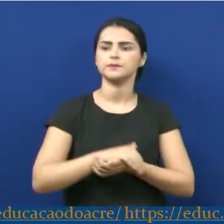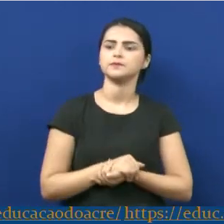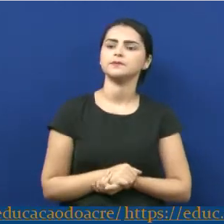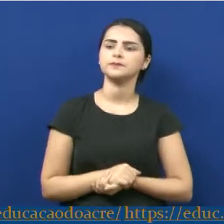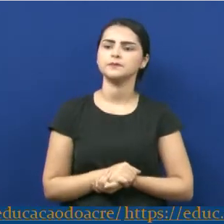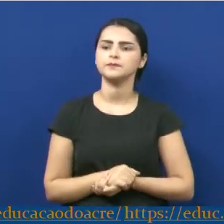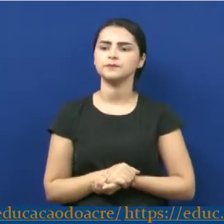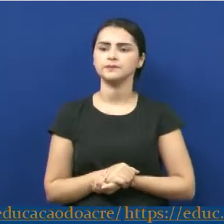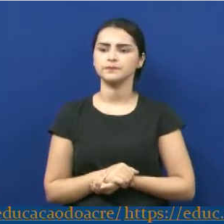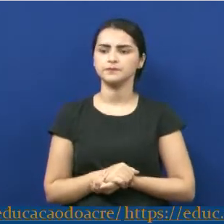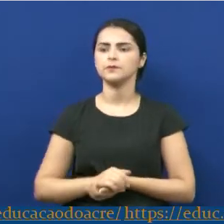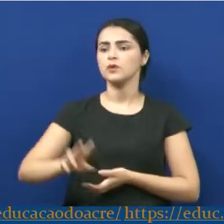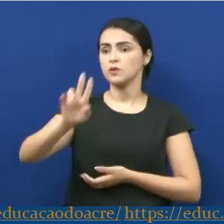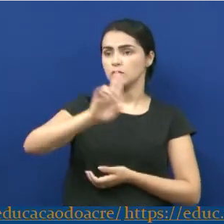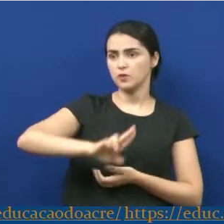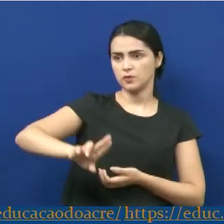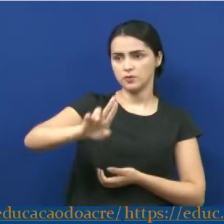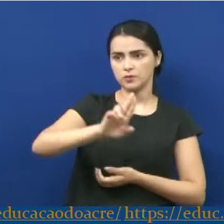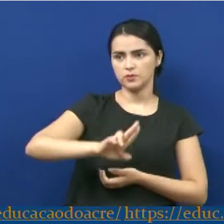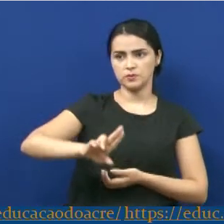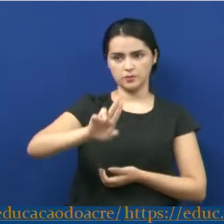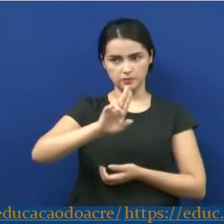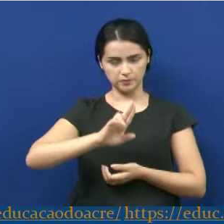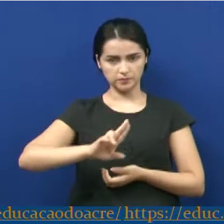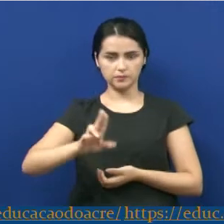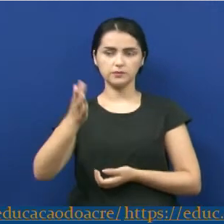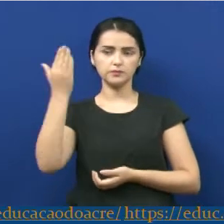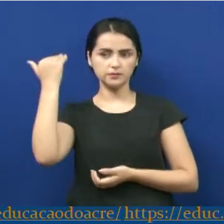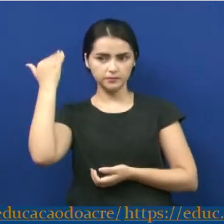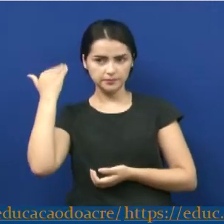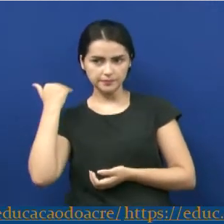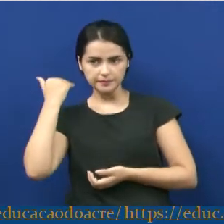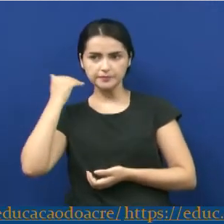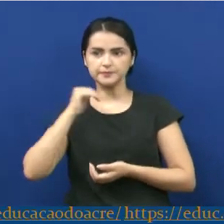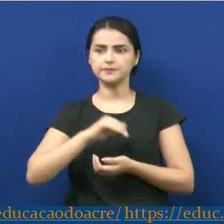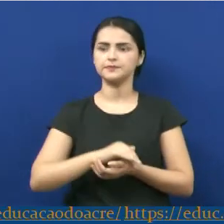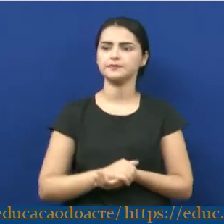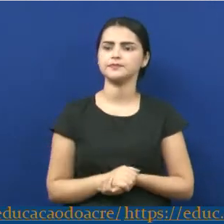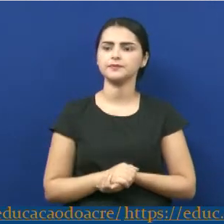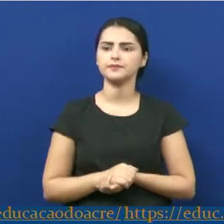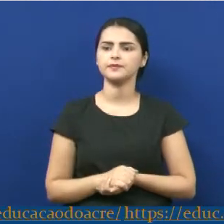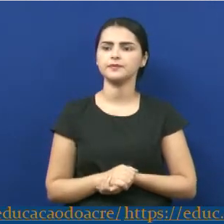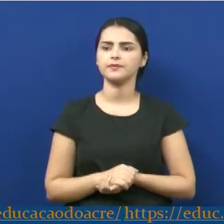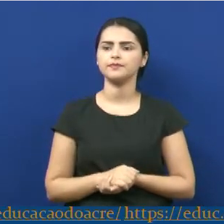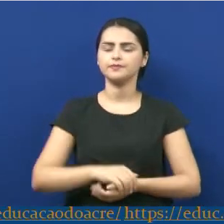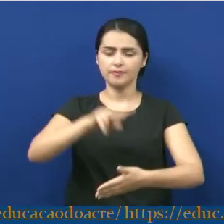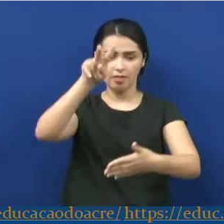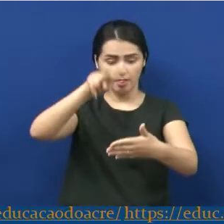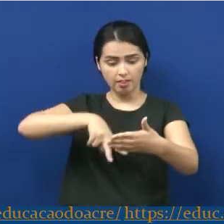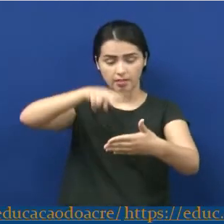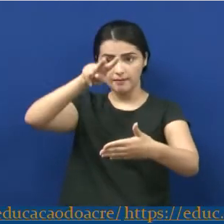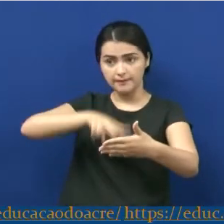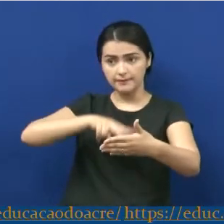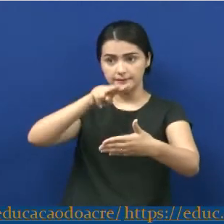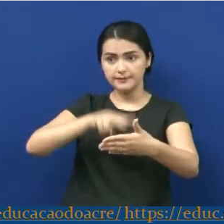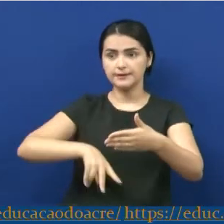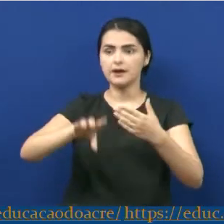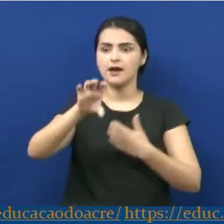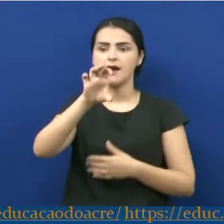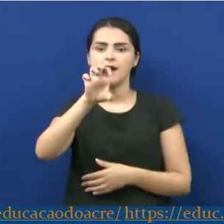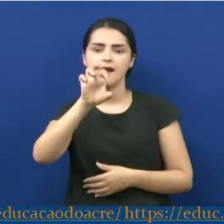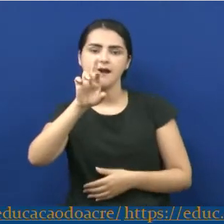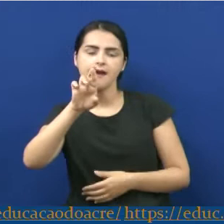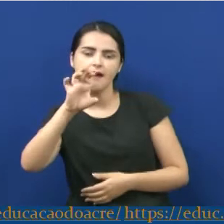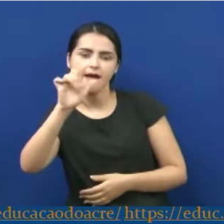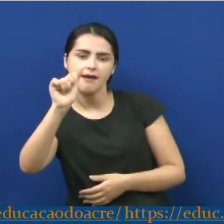presente, o verbo usar, no passado, were. Read, o verbo ler, no passado, read. E aí